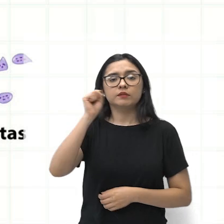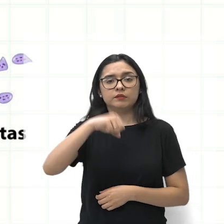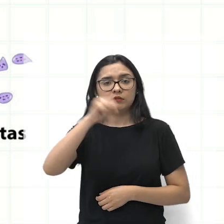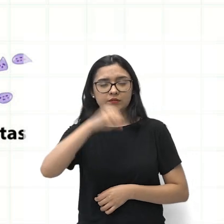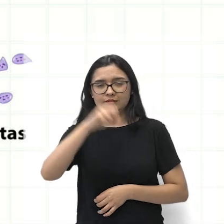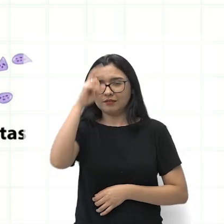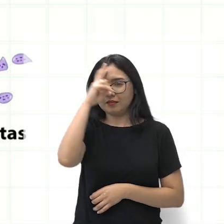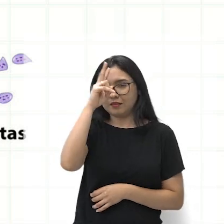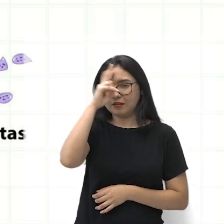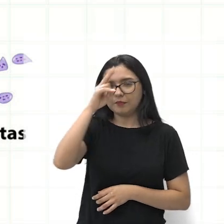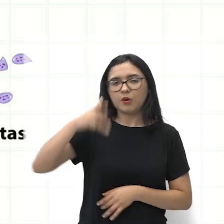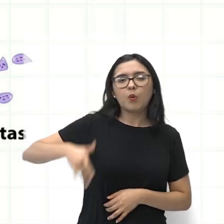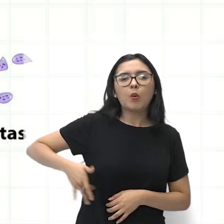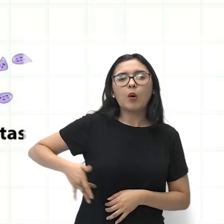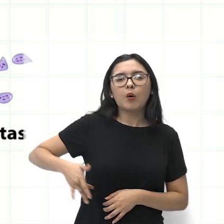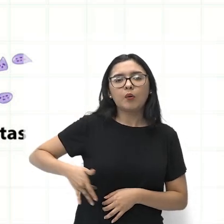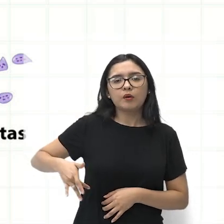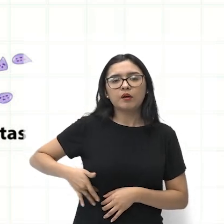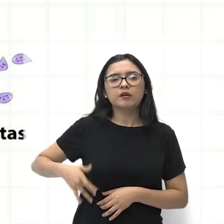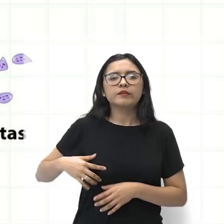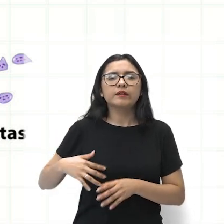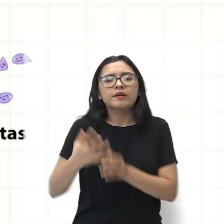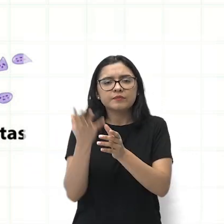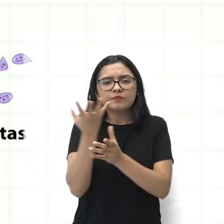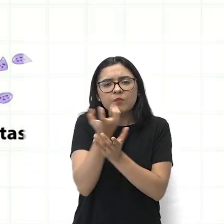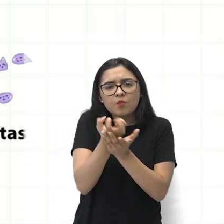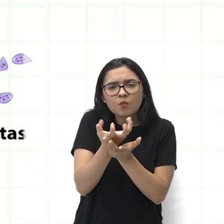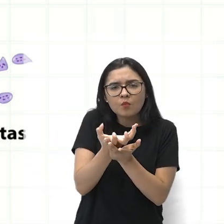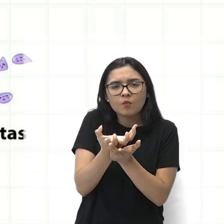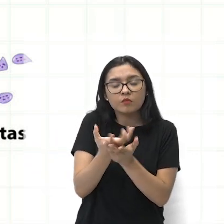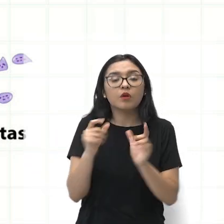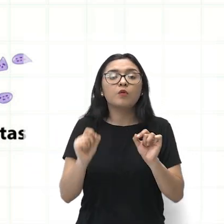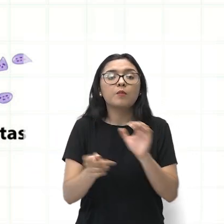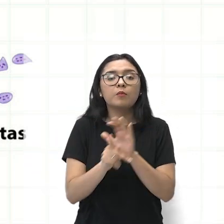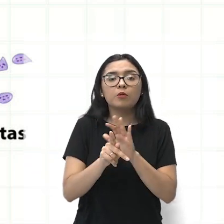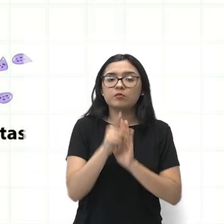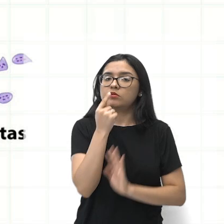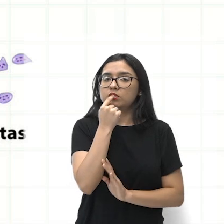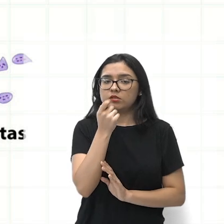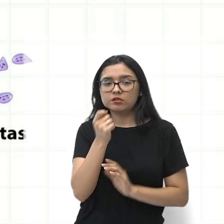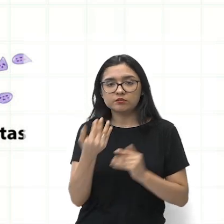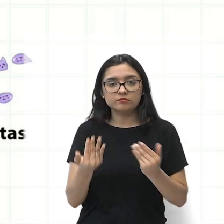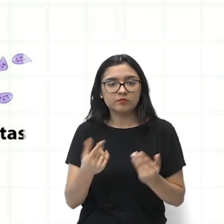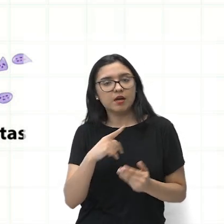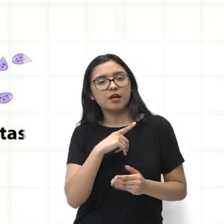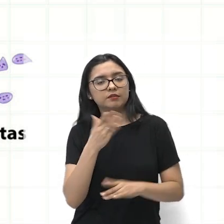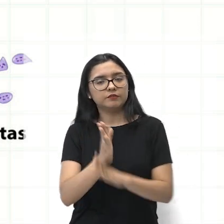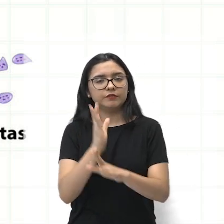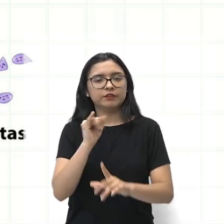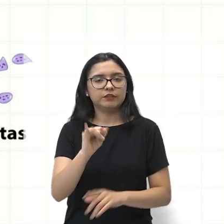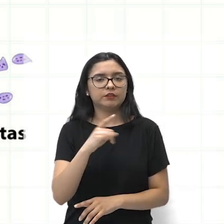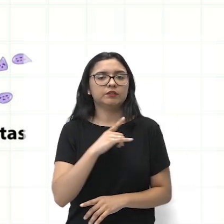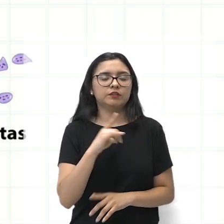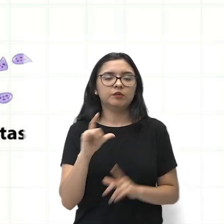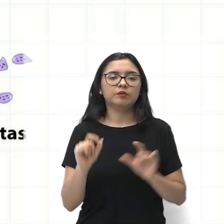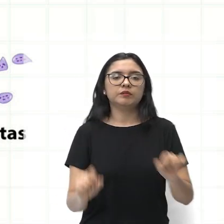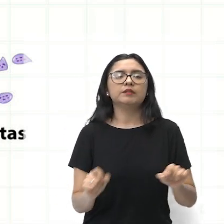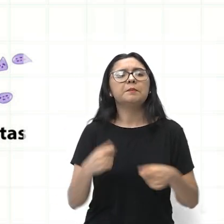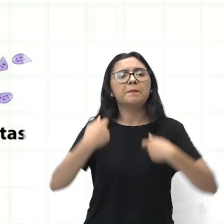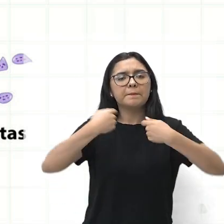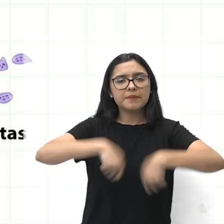sim, lembra que o rim é quem faz a filtragem do nosso sangue? Então, é ele que identifica